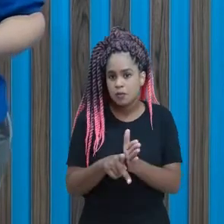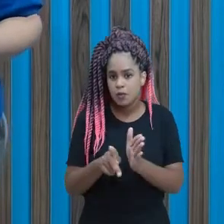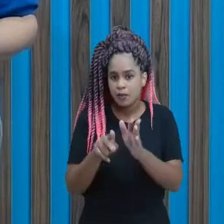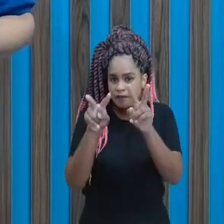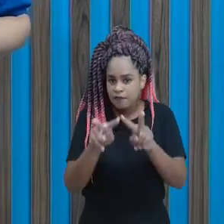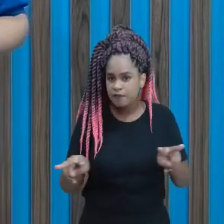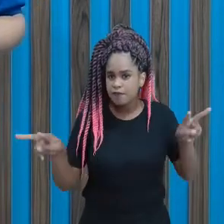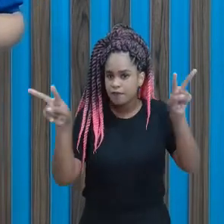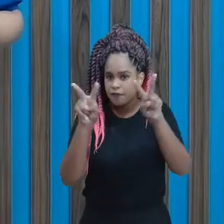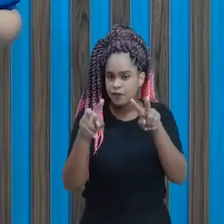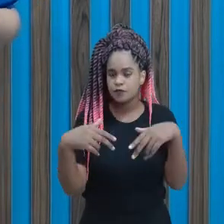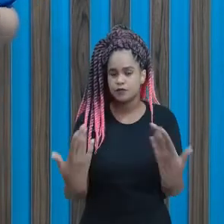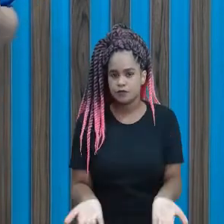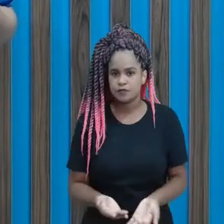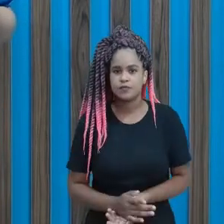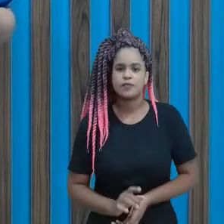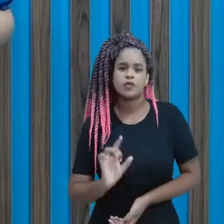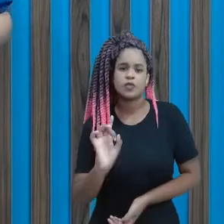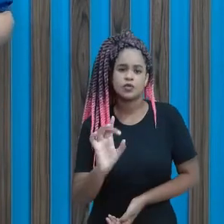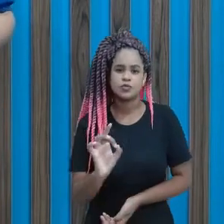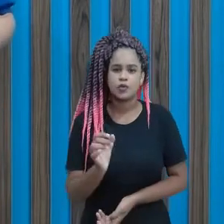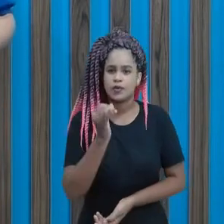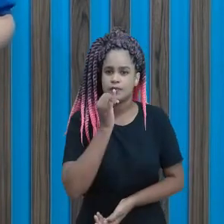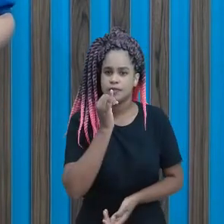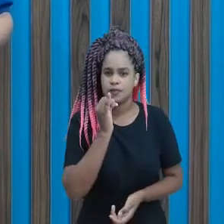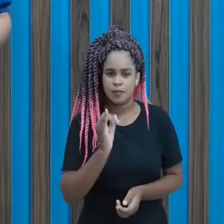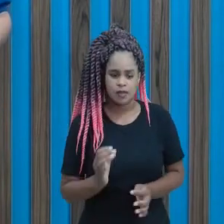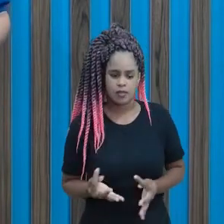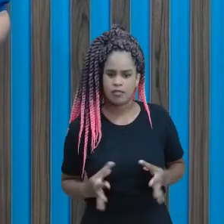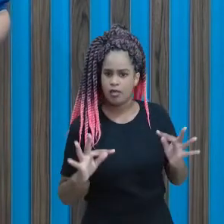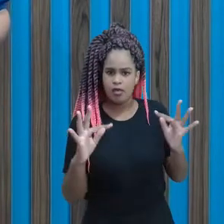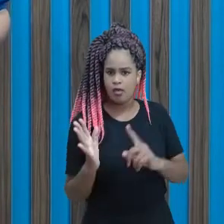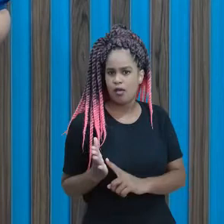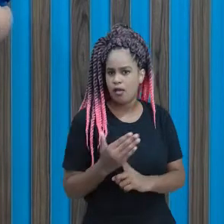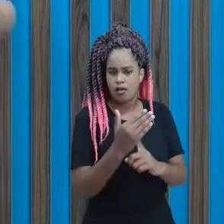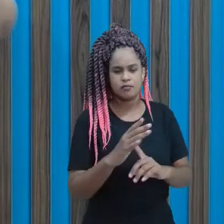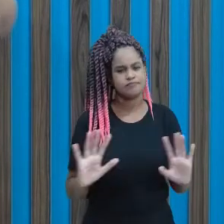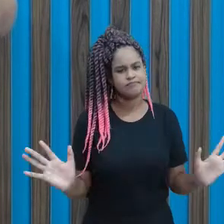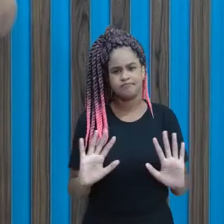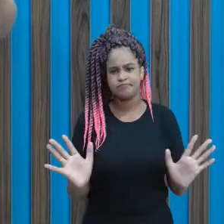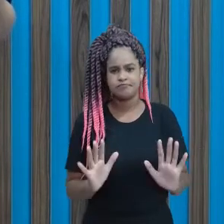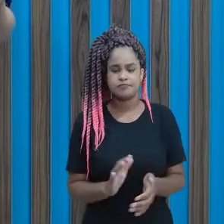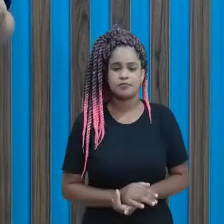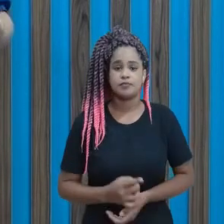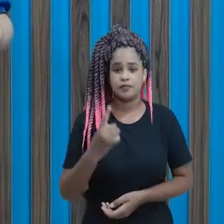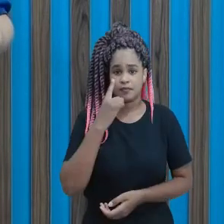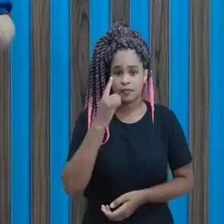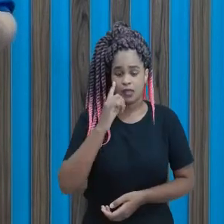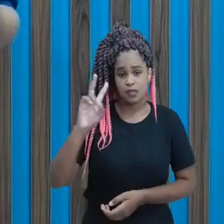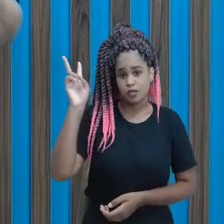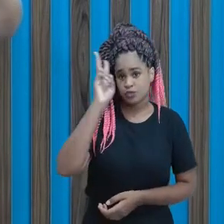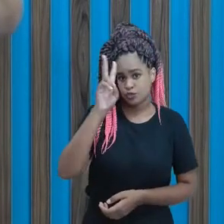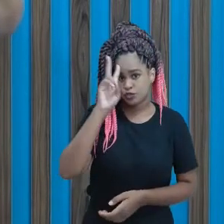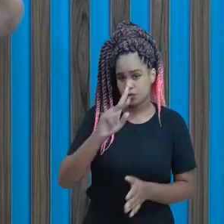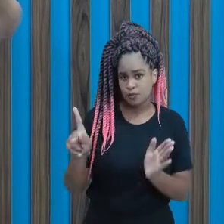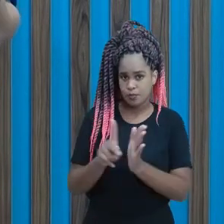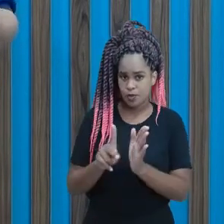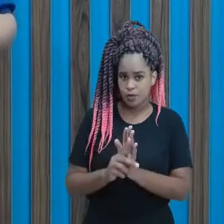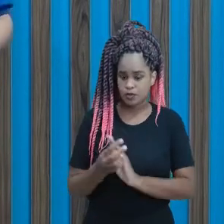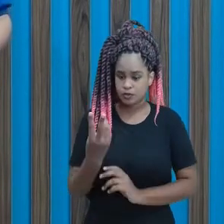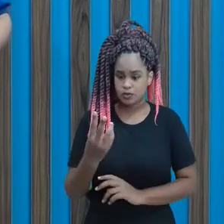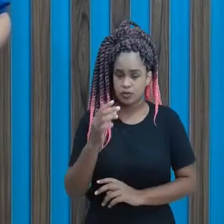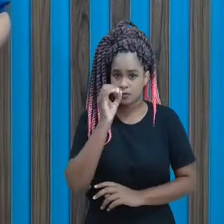recursos visuais, a gente não está só falando de tecnologia, não. Tá? Na história dos Três Porquinhos, a professora